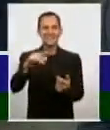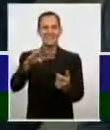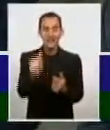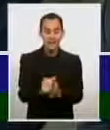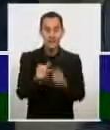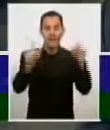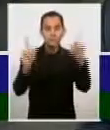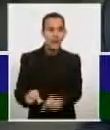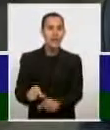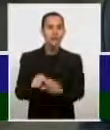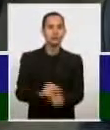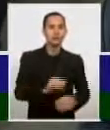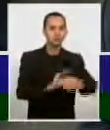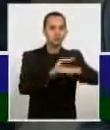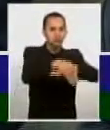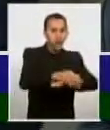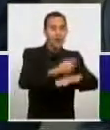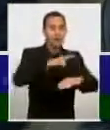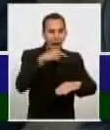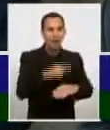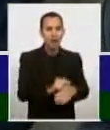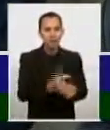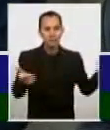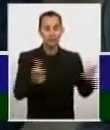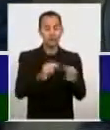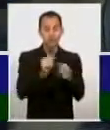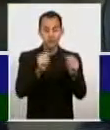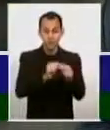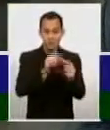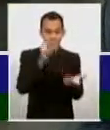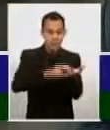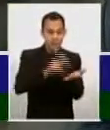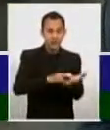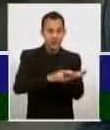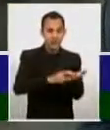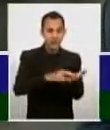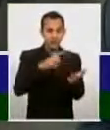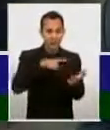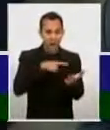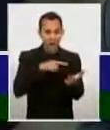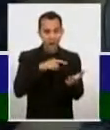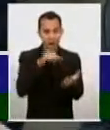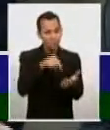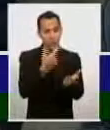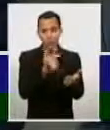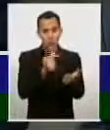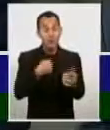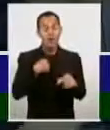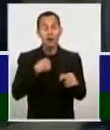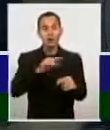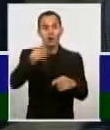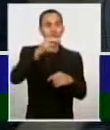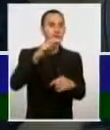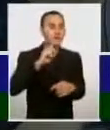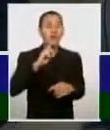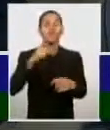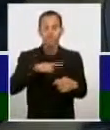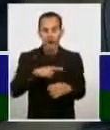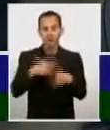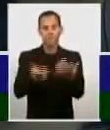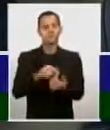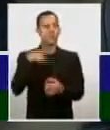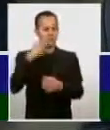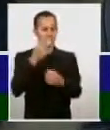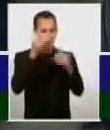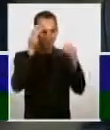que a quebra-mola. Você passa de manhã na rua, de noite já tem um quebra-mola. Passa no outro dia, na outra tem outro quebra-mola. Rapaz, vereador, isso também